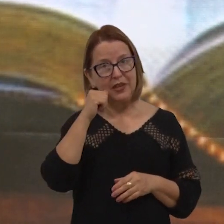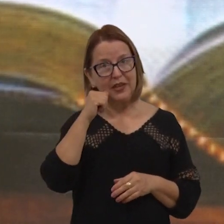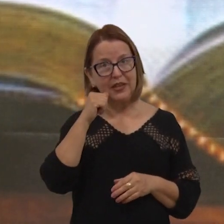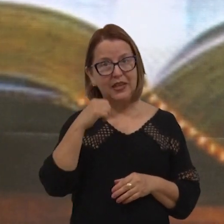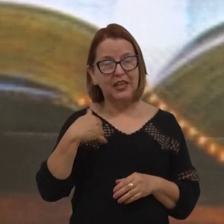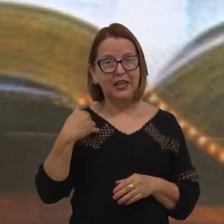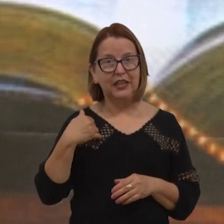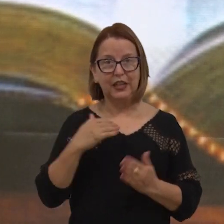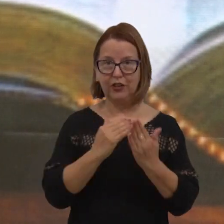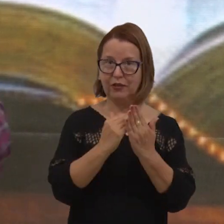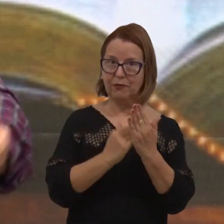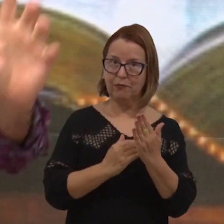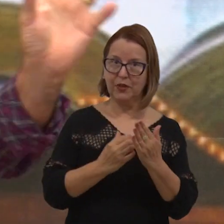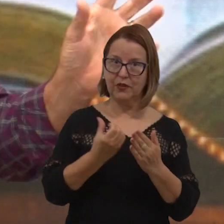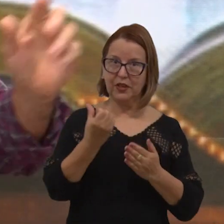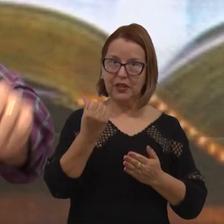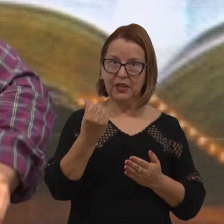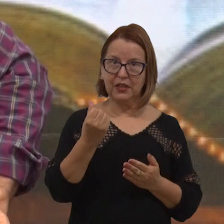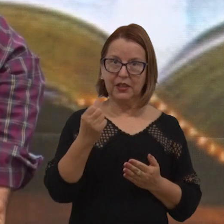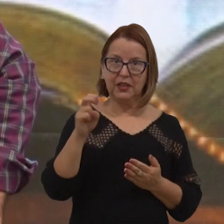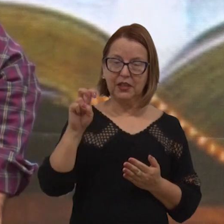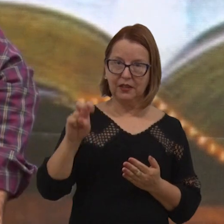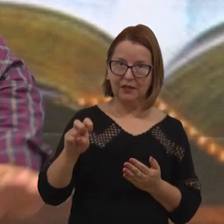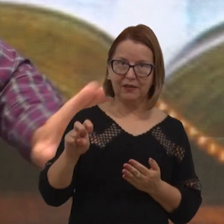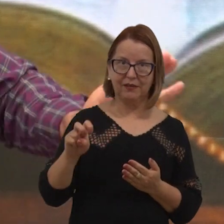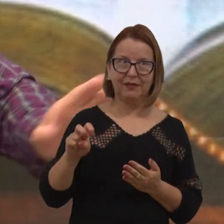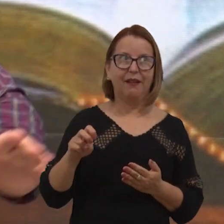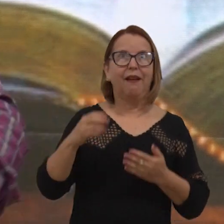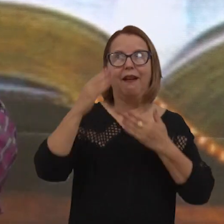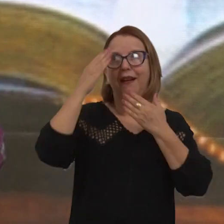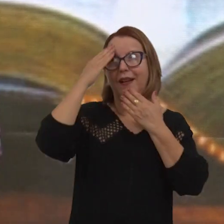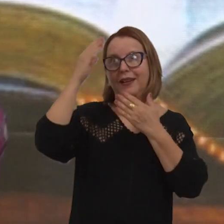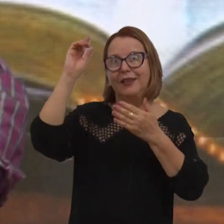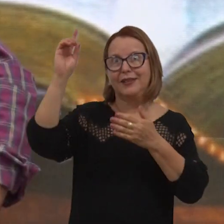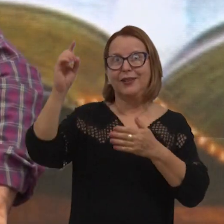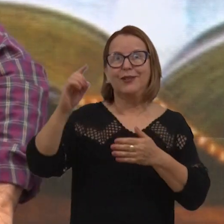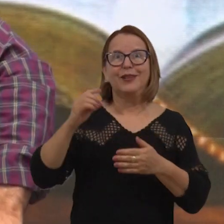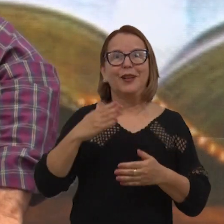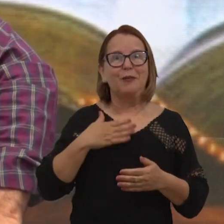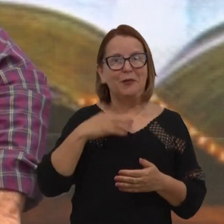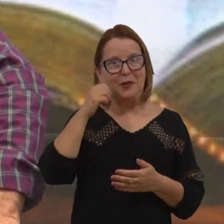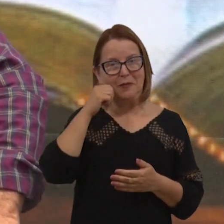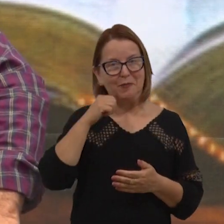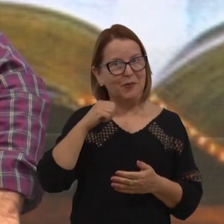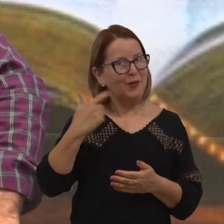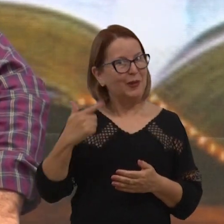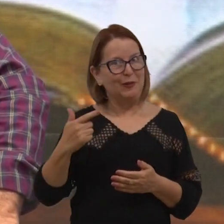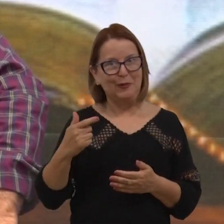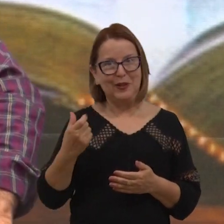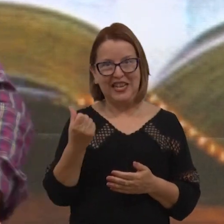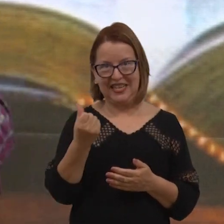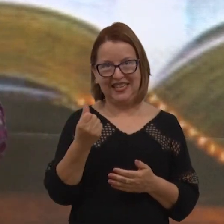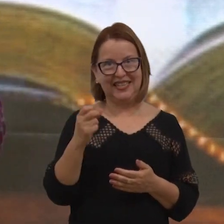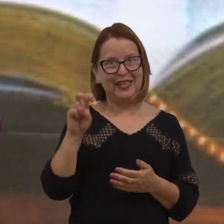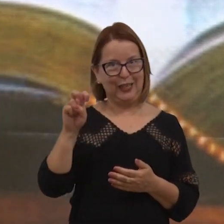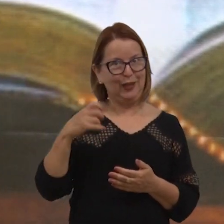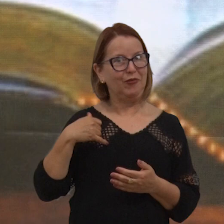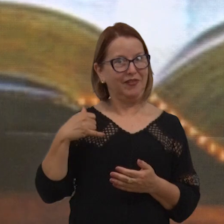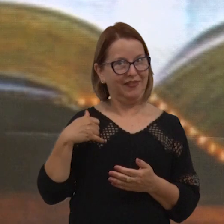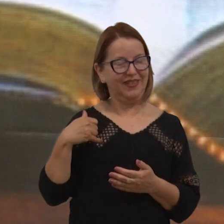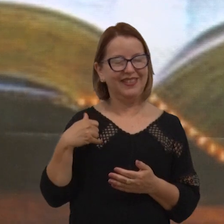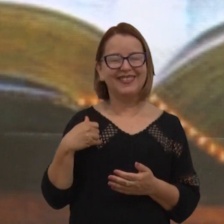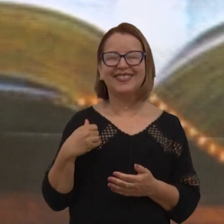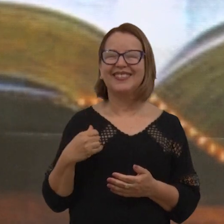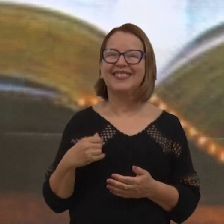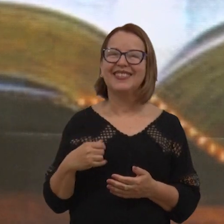a 65 anos. Eu dou graças a Deus que a minha esposa não tem 65 ainda, viu, bispo? Mas o que